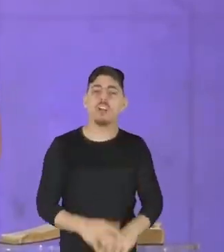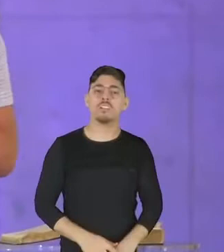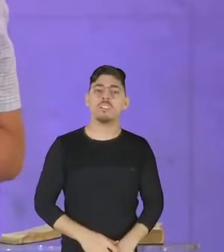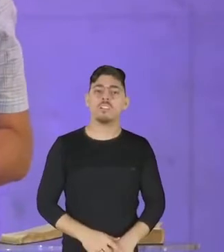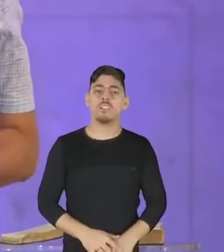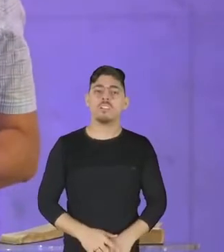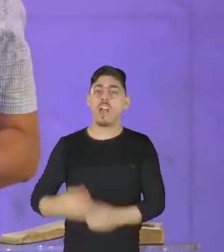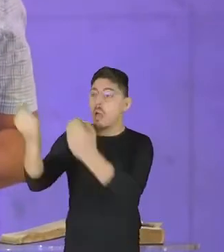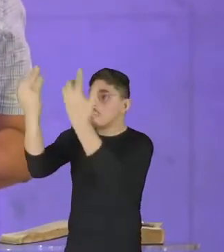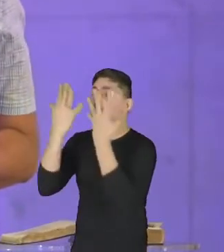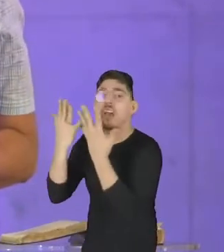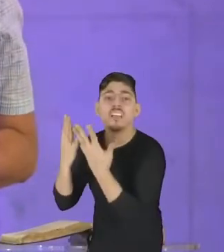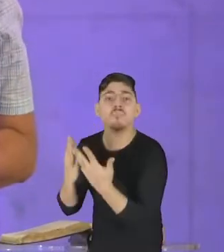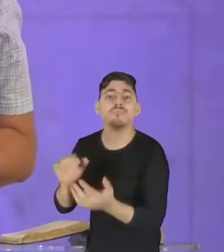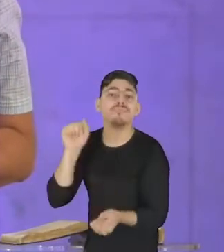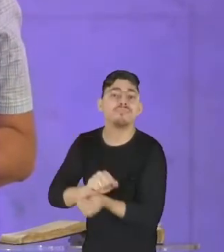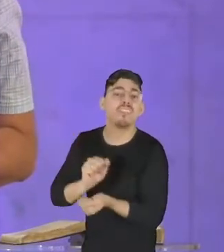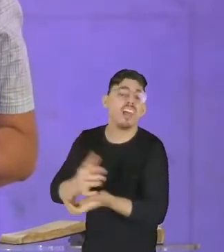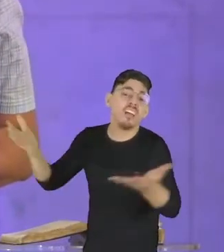prometida.